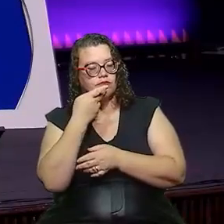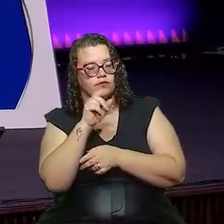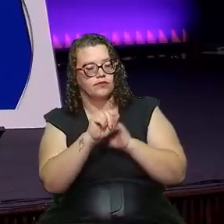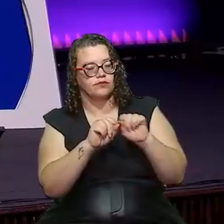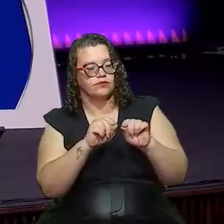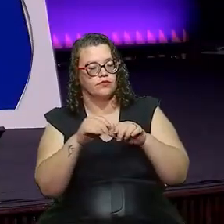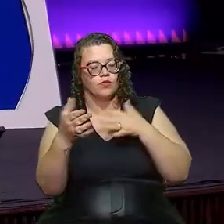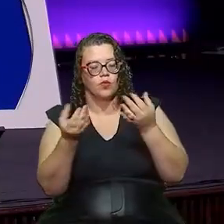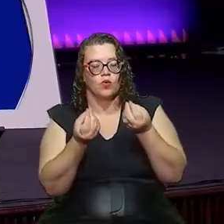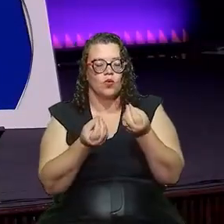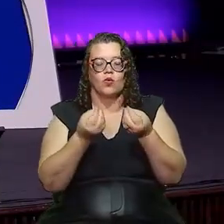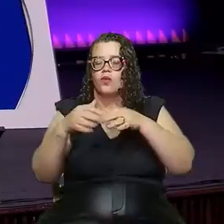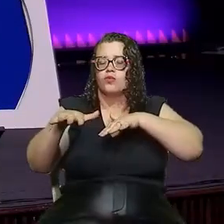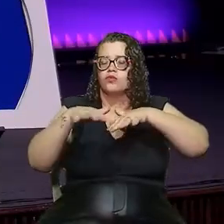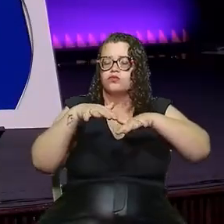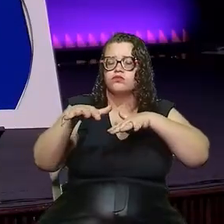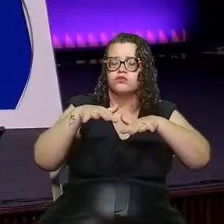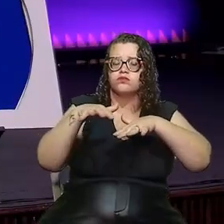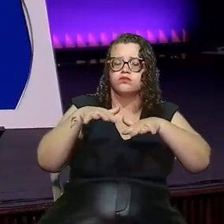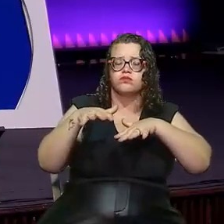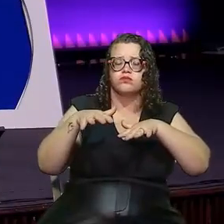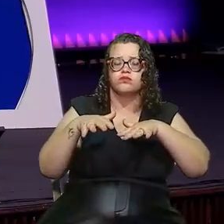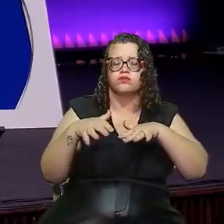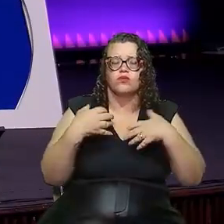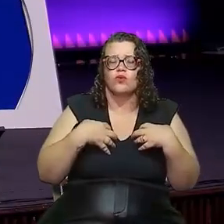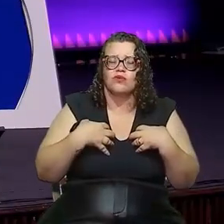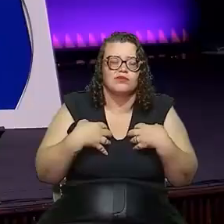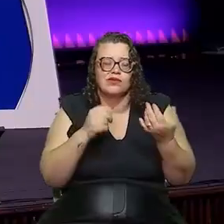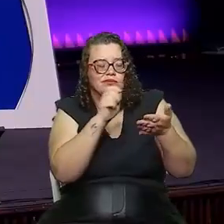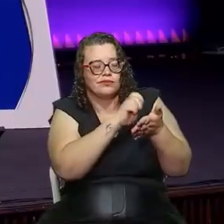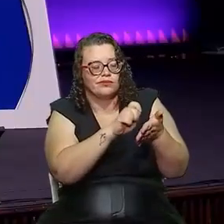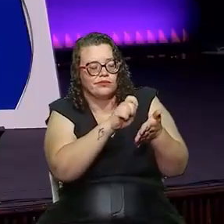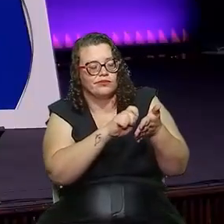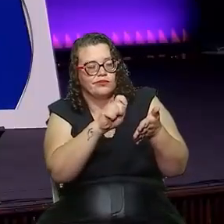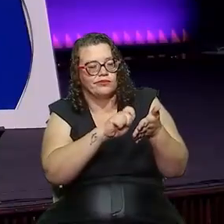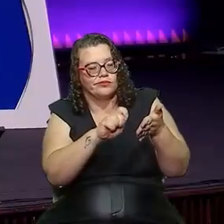esse movimento, né? Que momento é que você escreve?